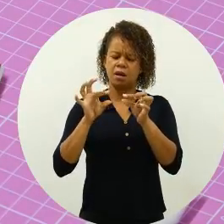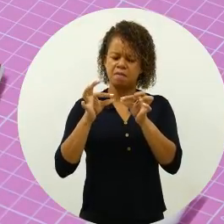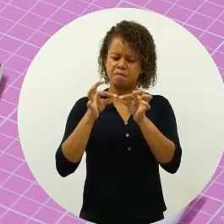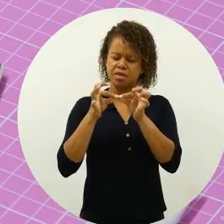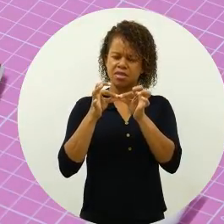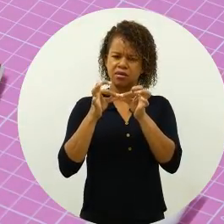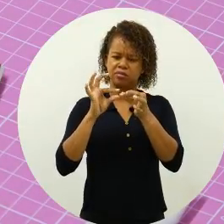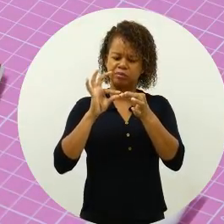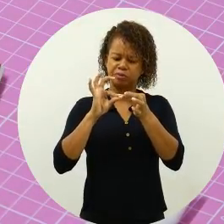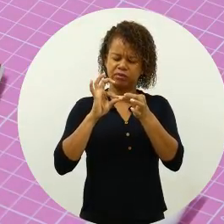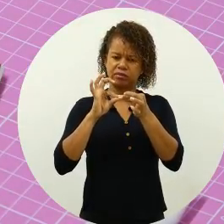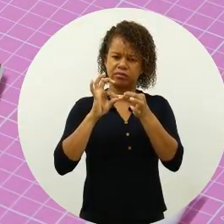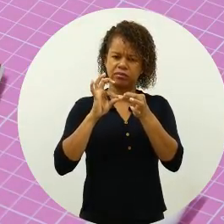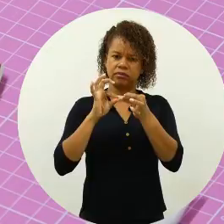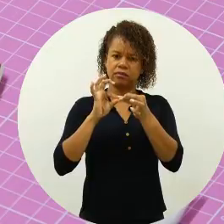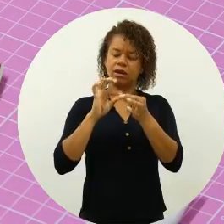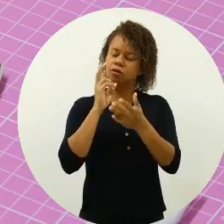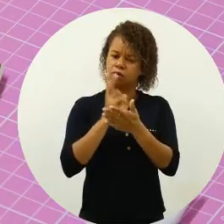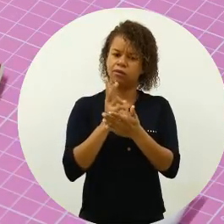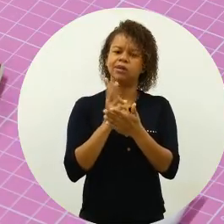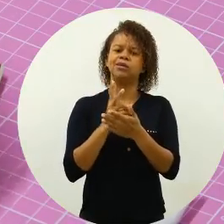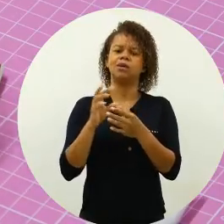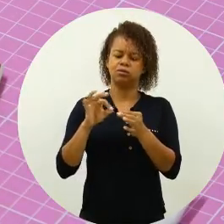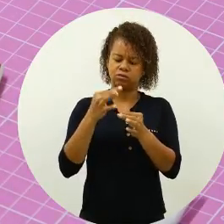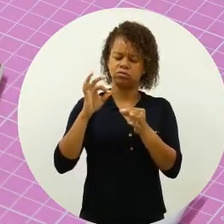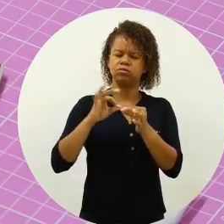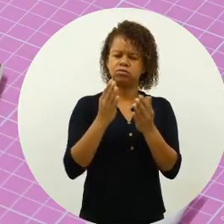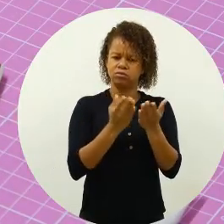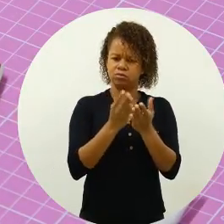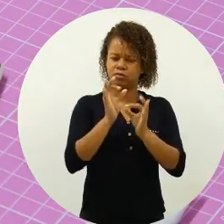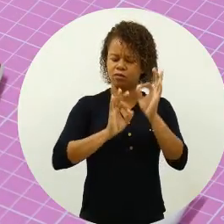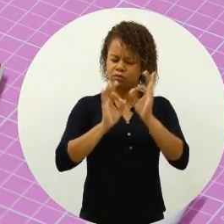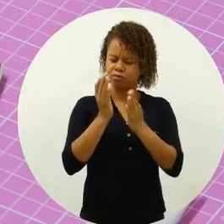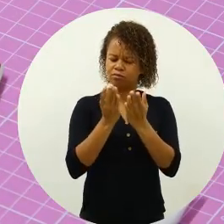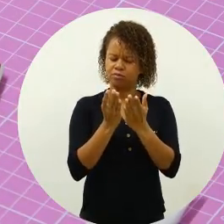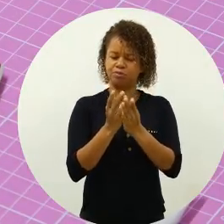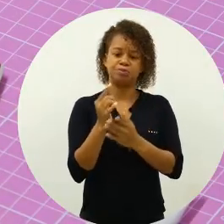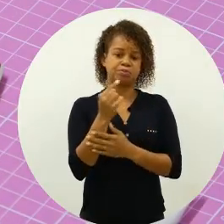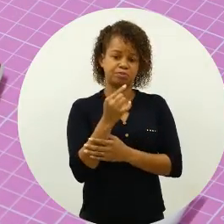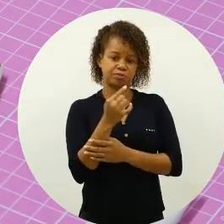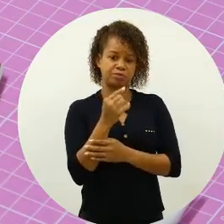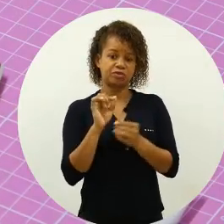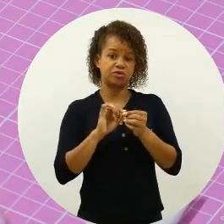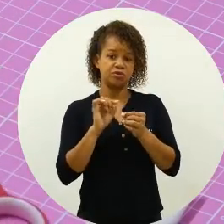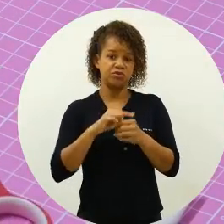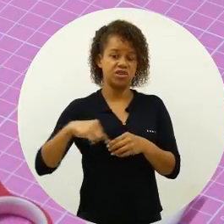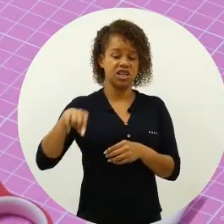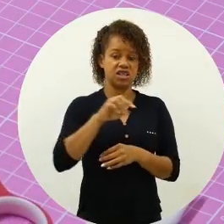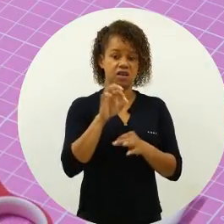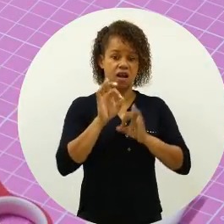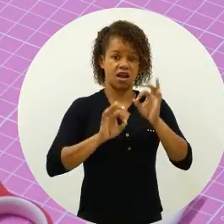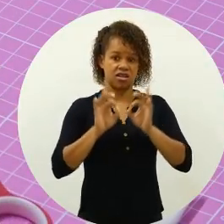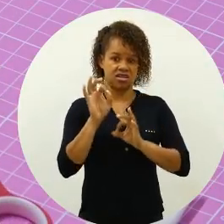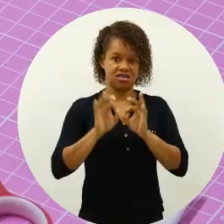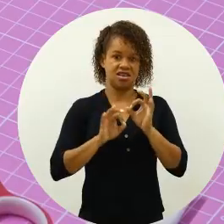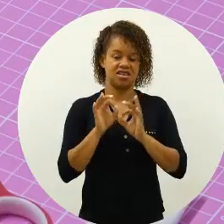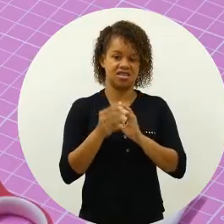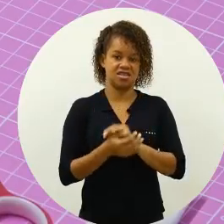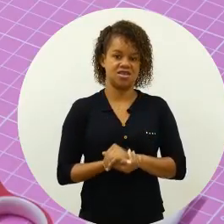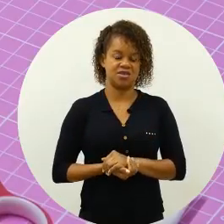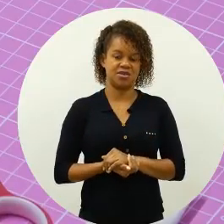emenda e continuamos a encadernação. Neste caso, nós vamos fazer uma encadernação